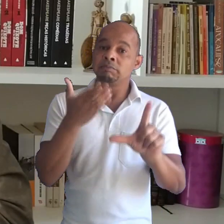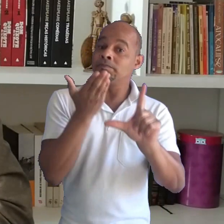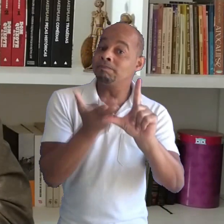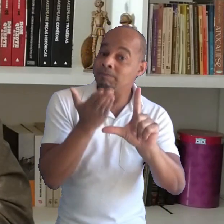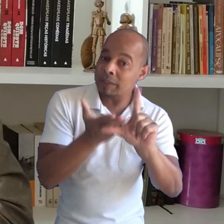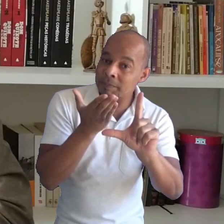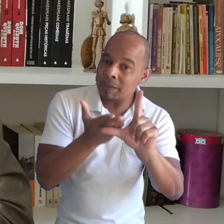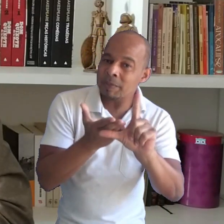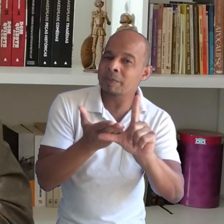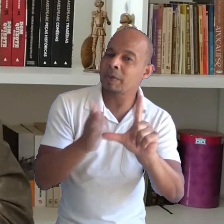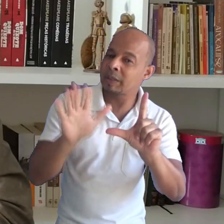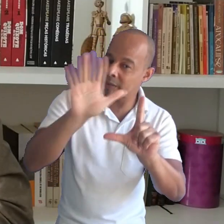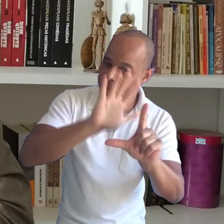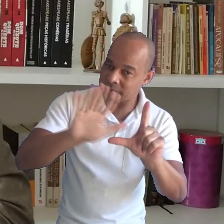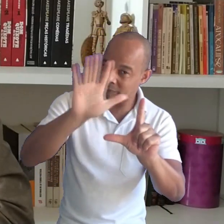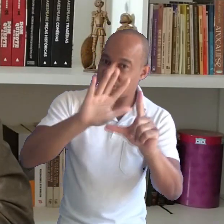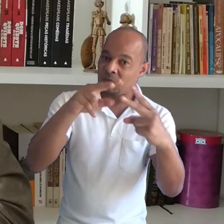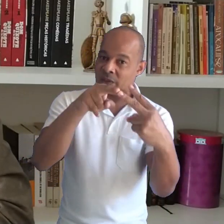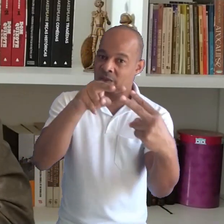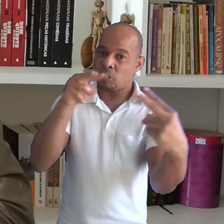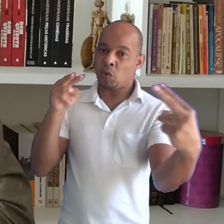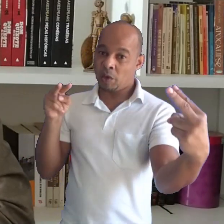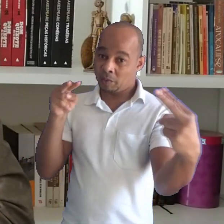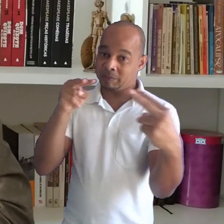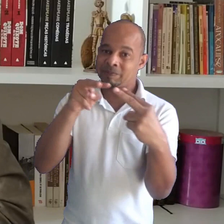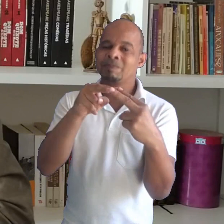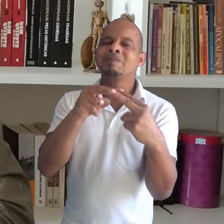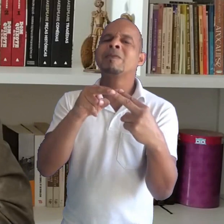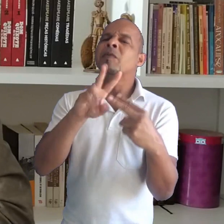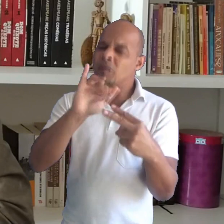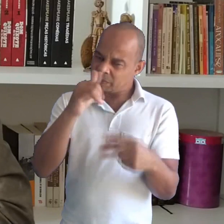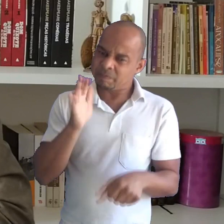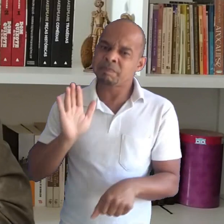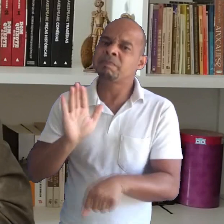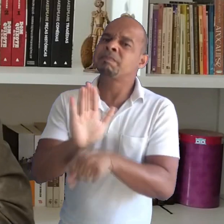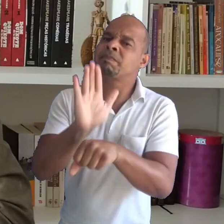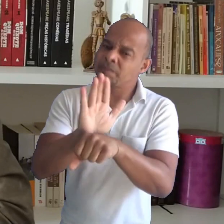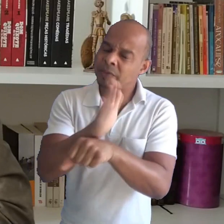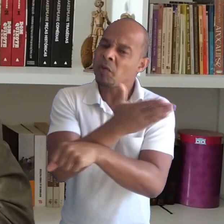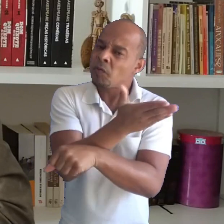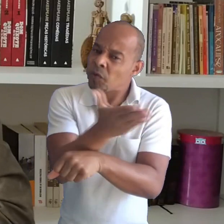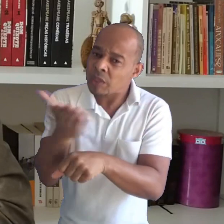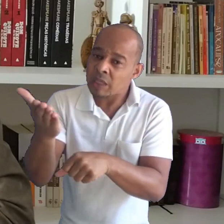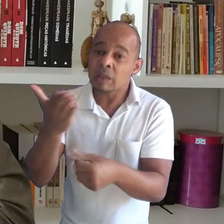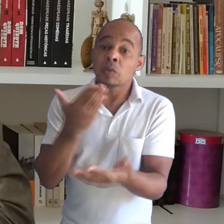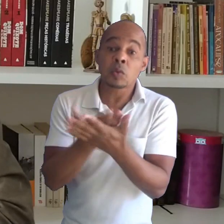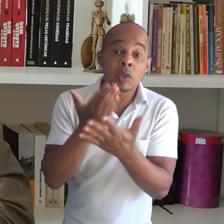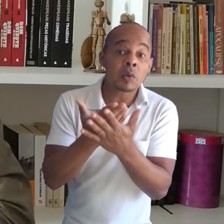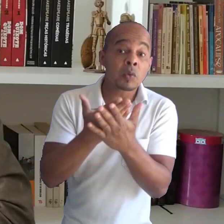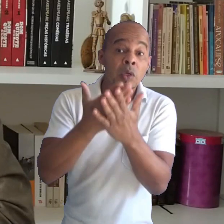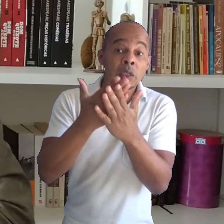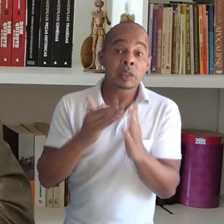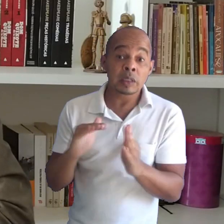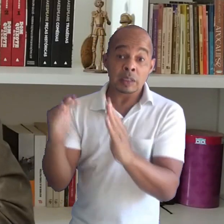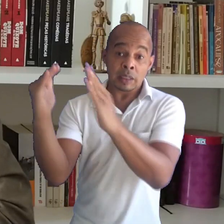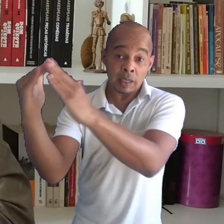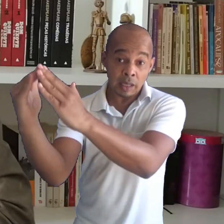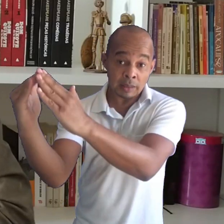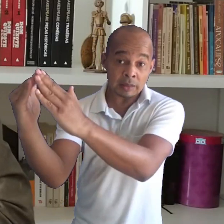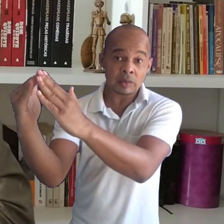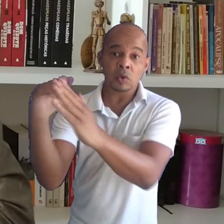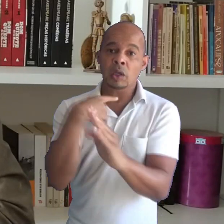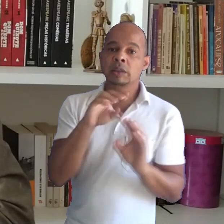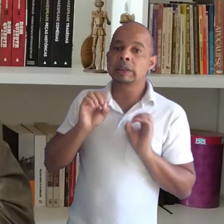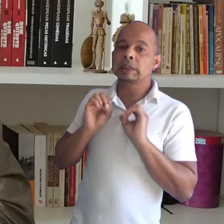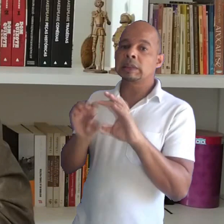aprendizagem da Google. Como vocês devem estar imaginando, todas essas ferramentas vão contribuir e muito para o nosso